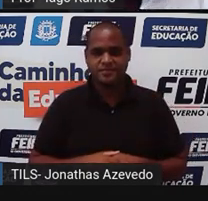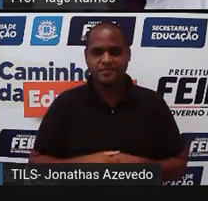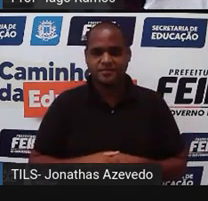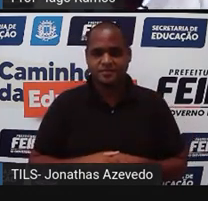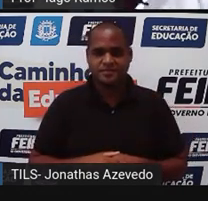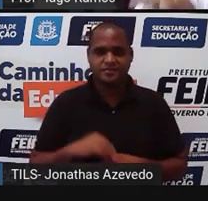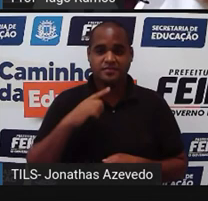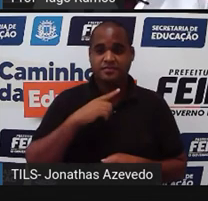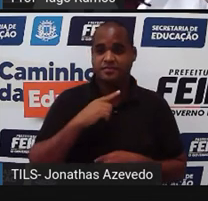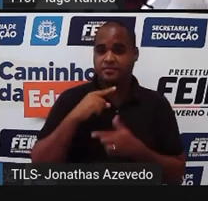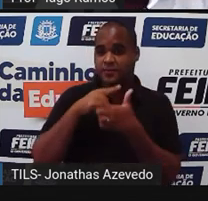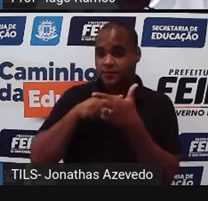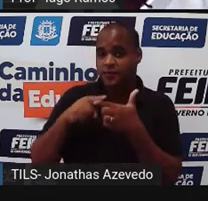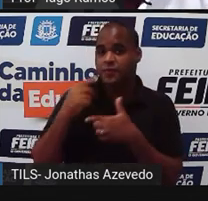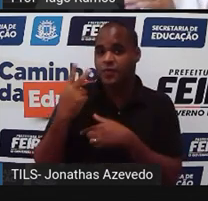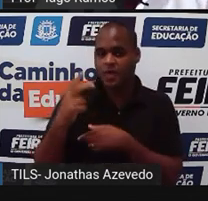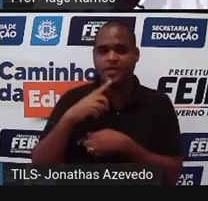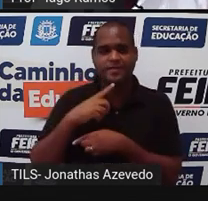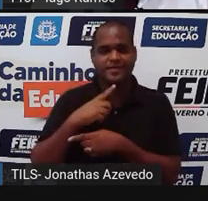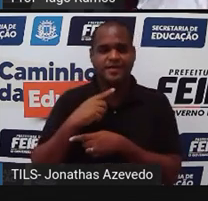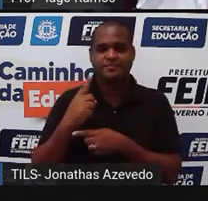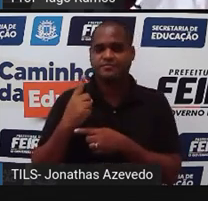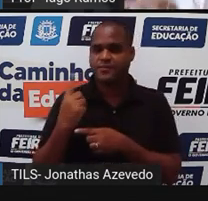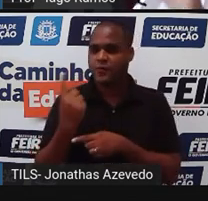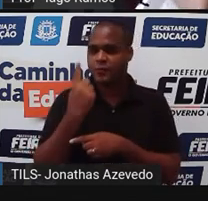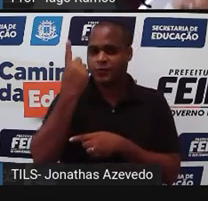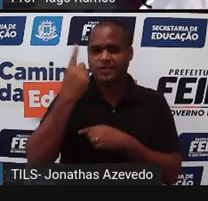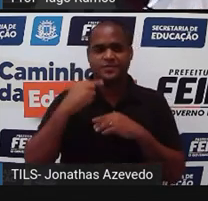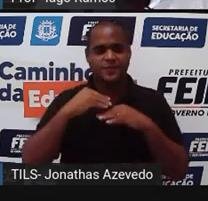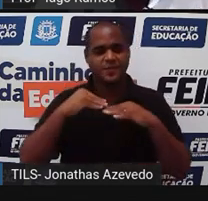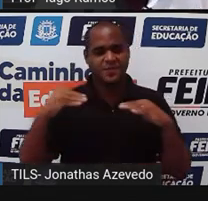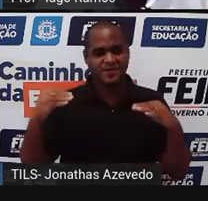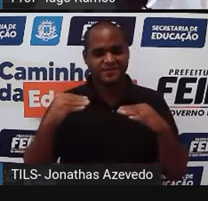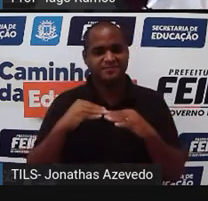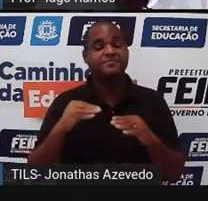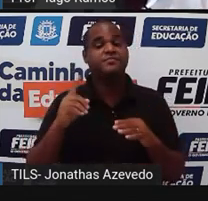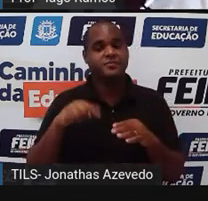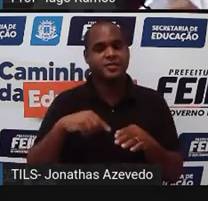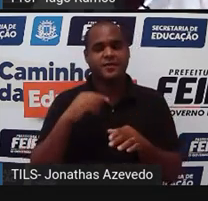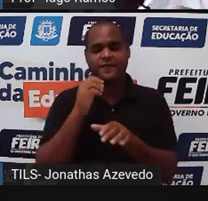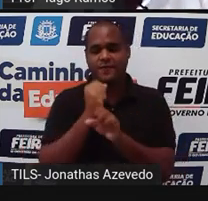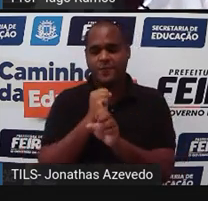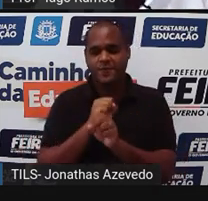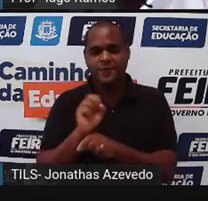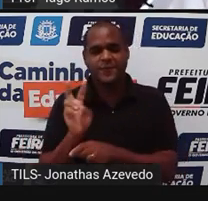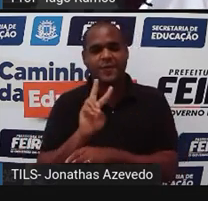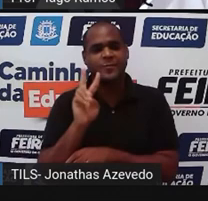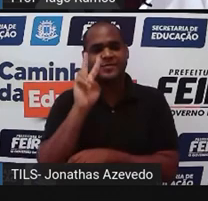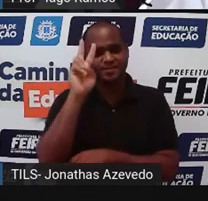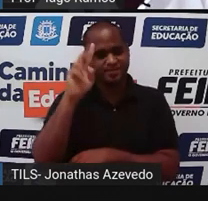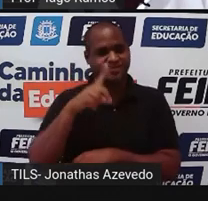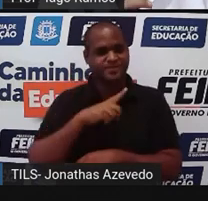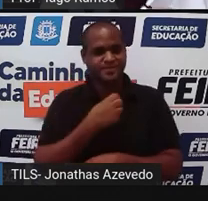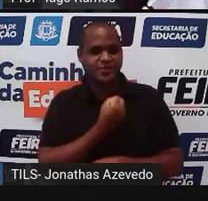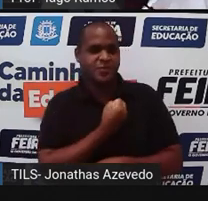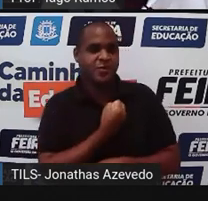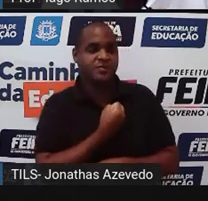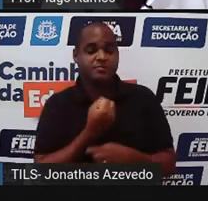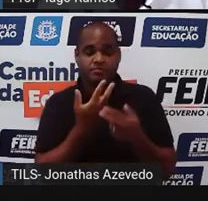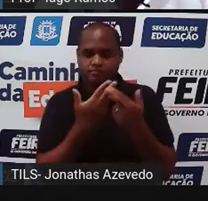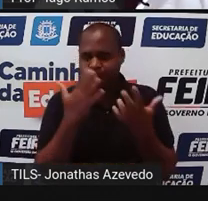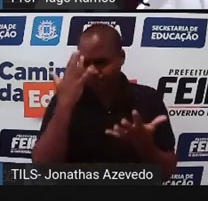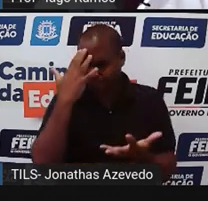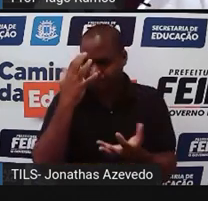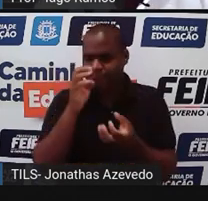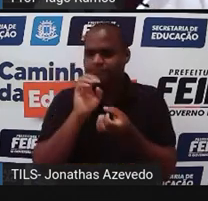dividir por dois comprimento por altura a gente tá usando o valores numéricos para gente ver né entender